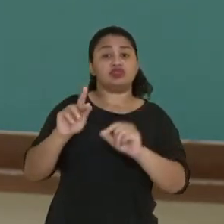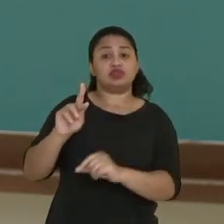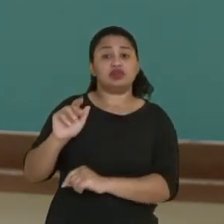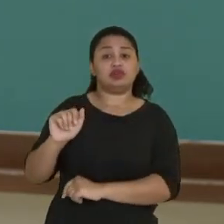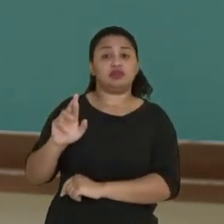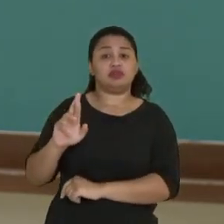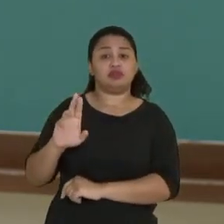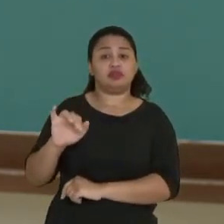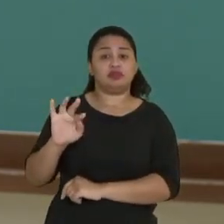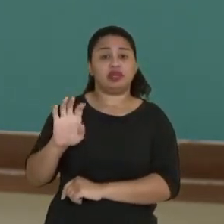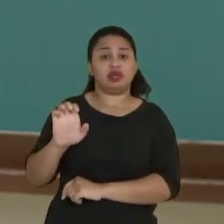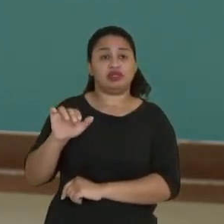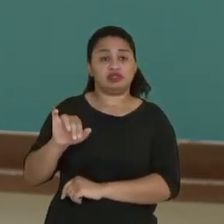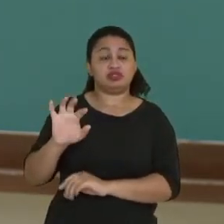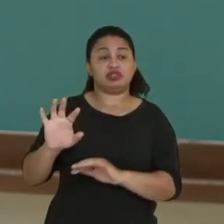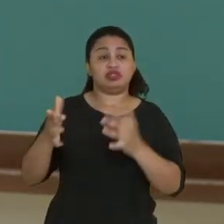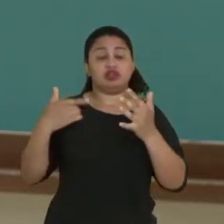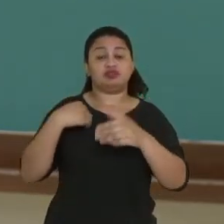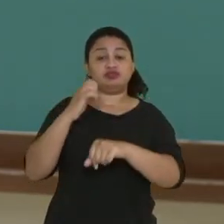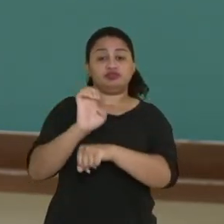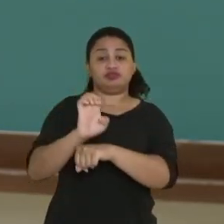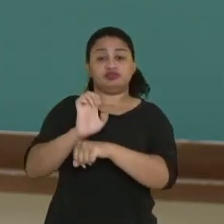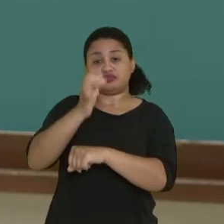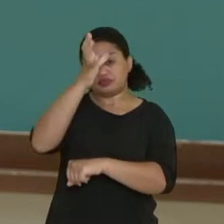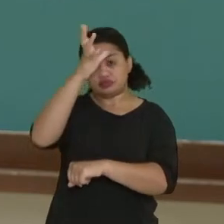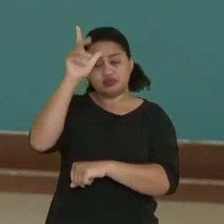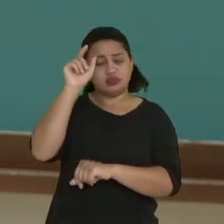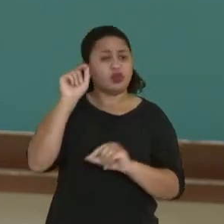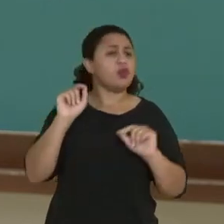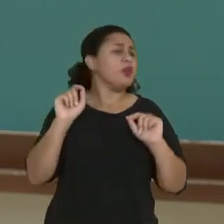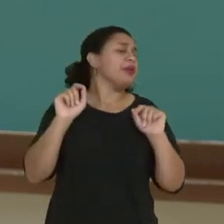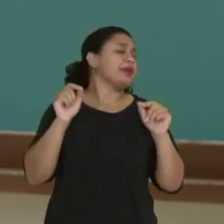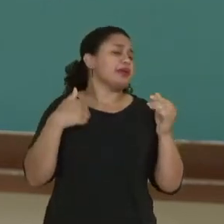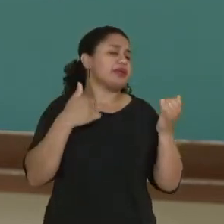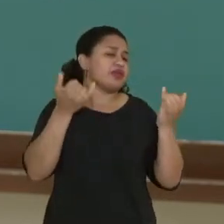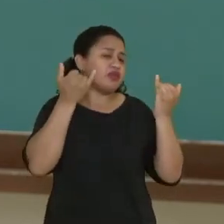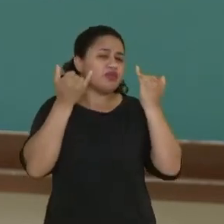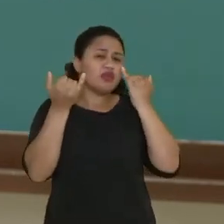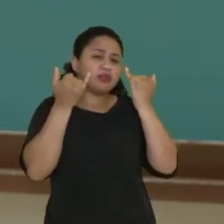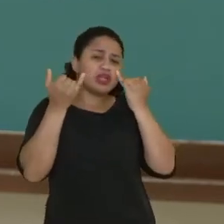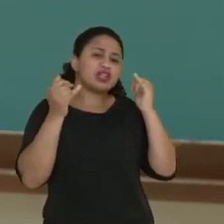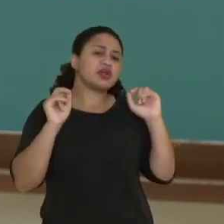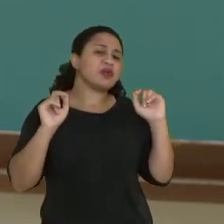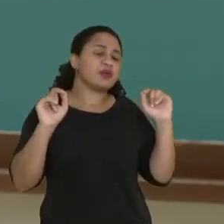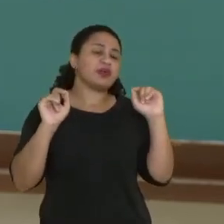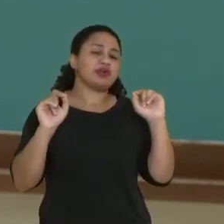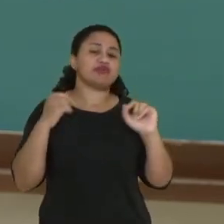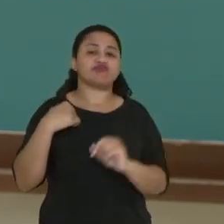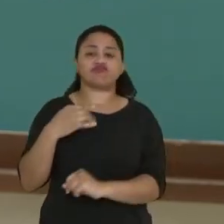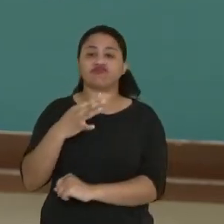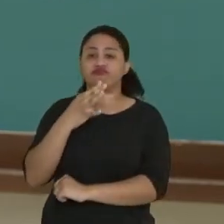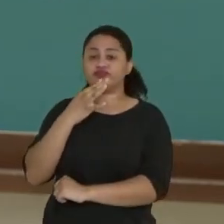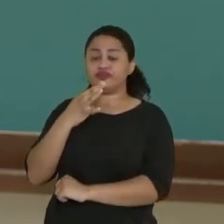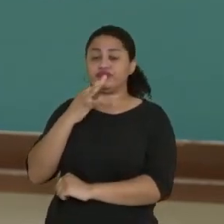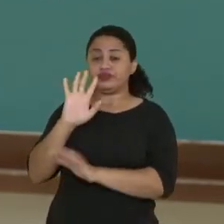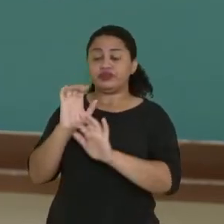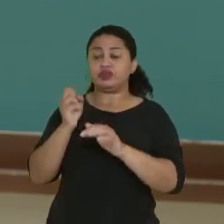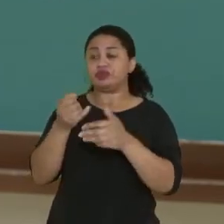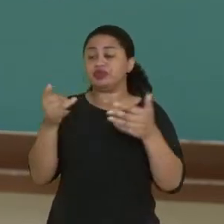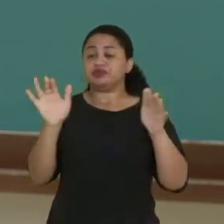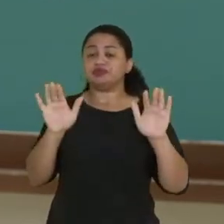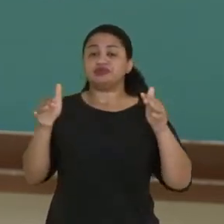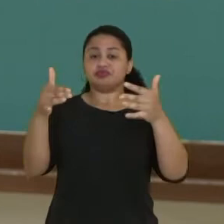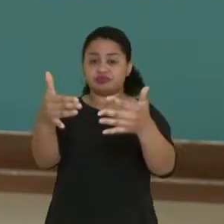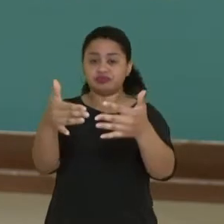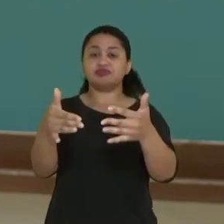certo? Que ocorre lá no Amazonas, tá? O que será que temos aqui de informações? Então nós vamos conhecer especificidades,